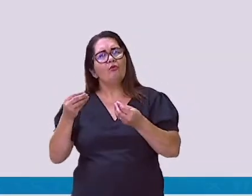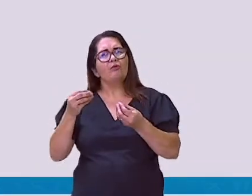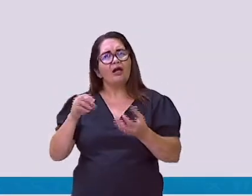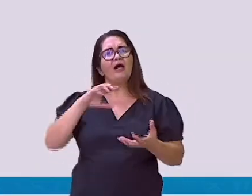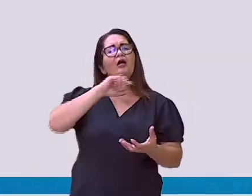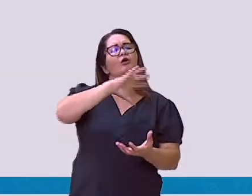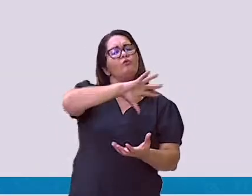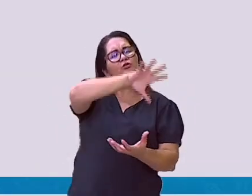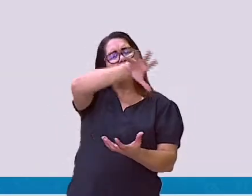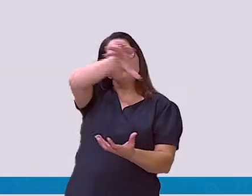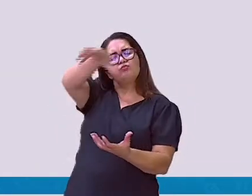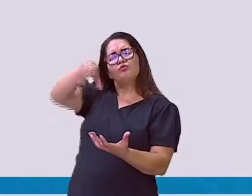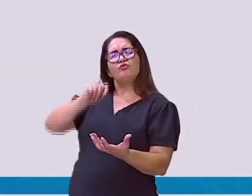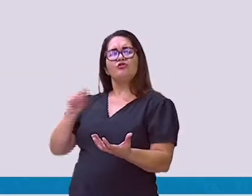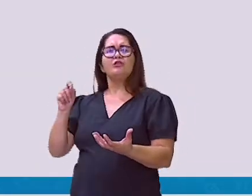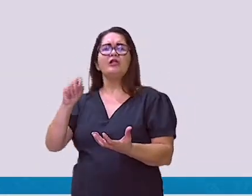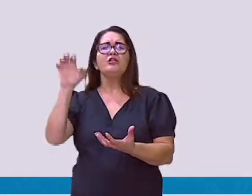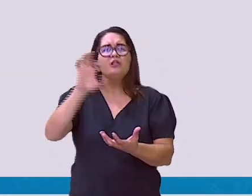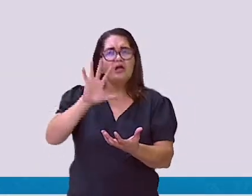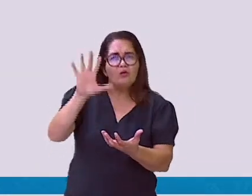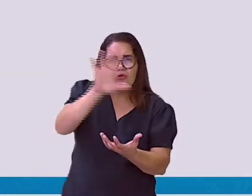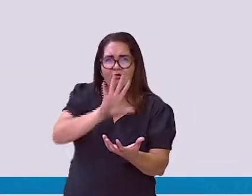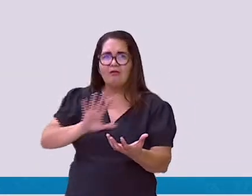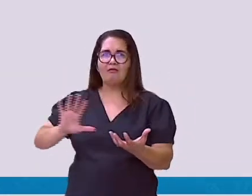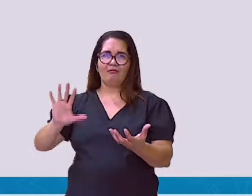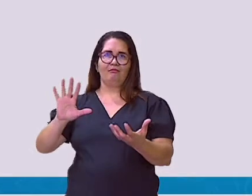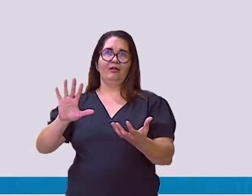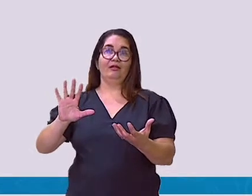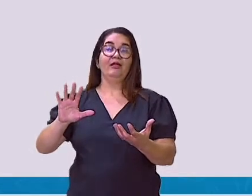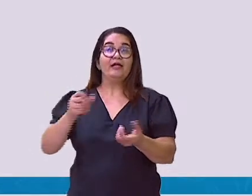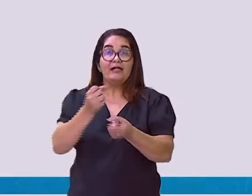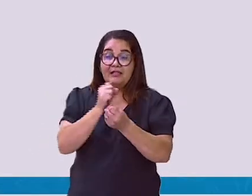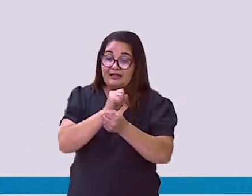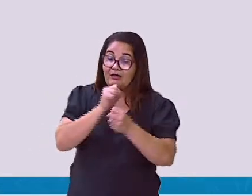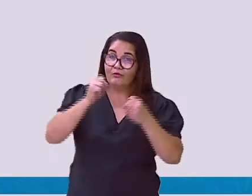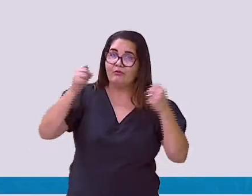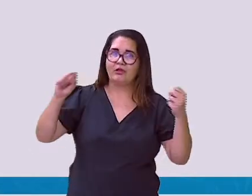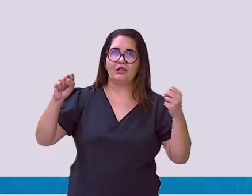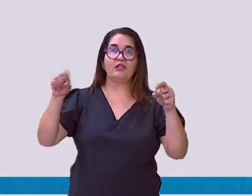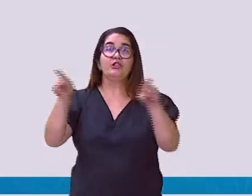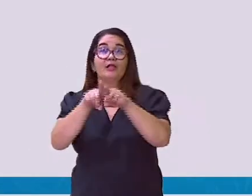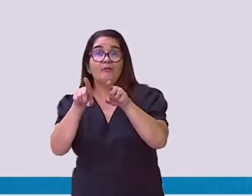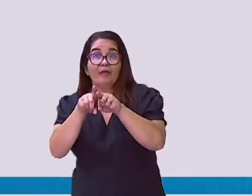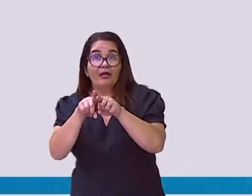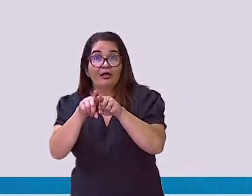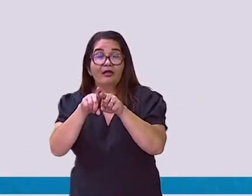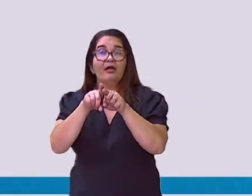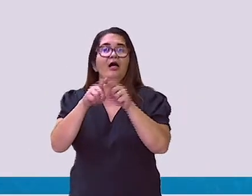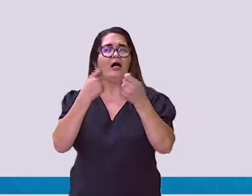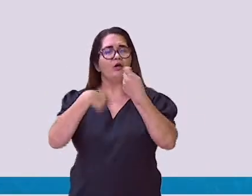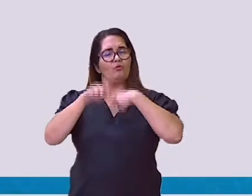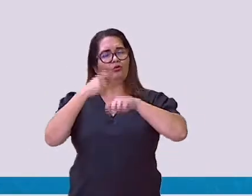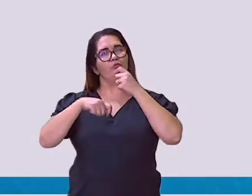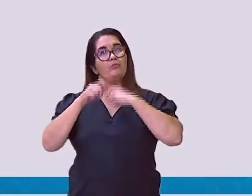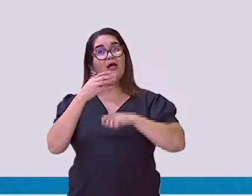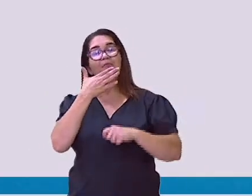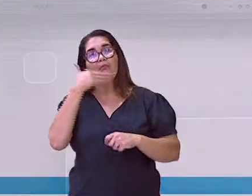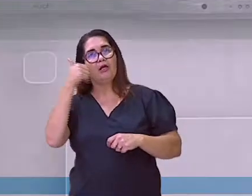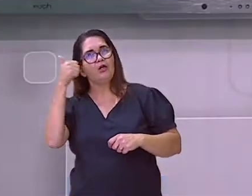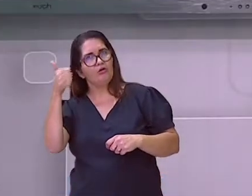econômicos sociais elevados, existem grandes diferenças entre os países que o constituem.